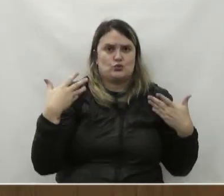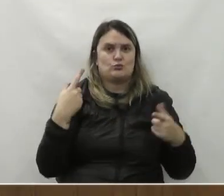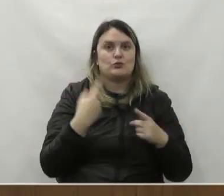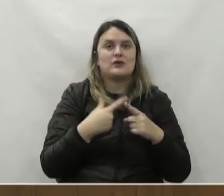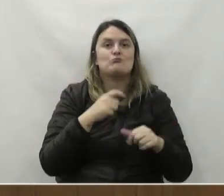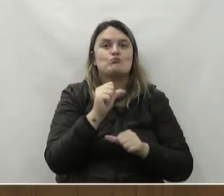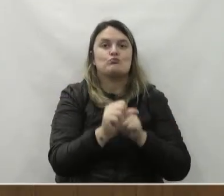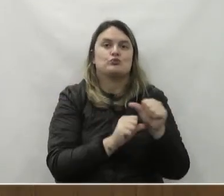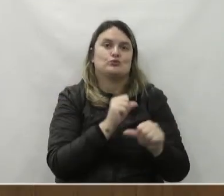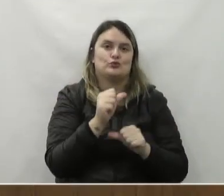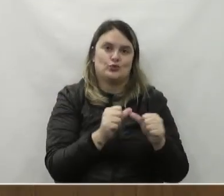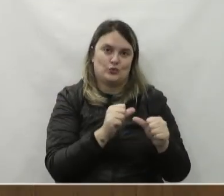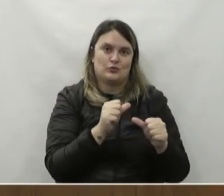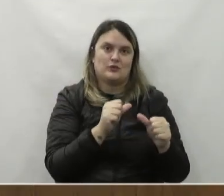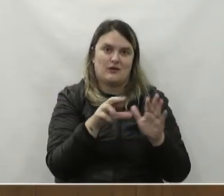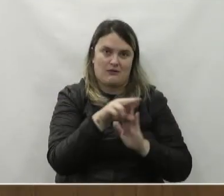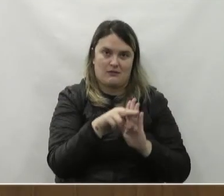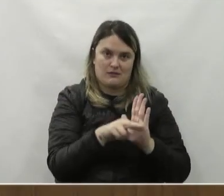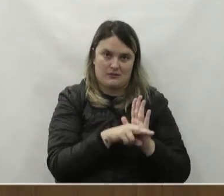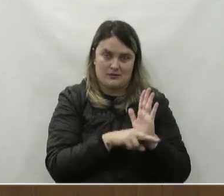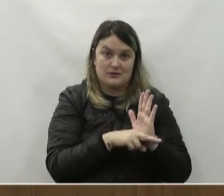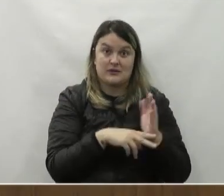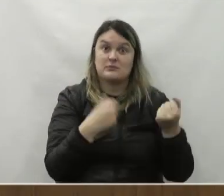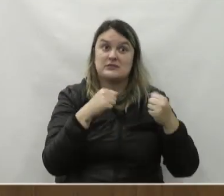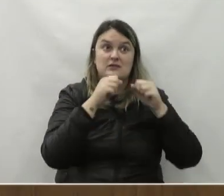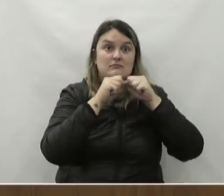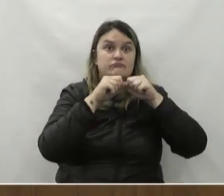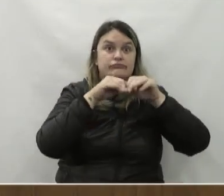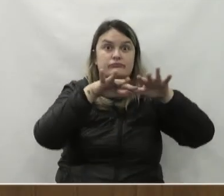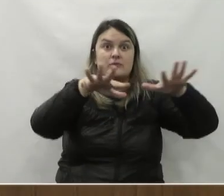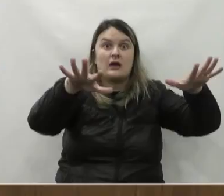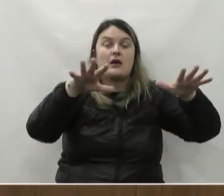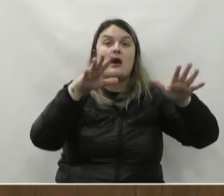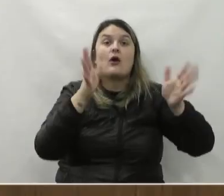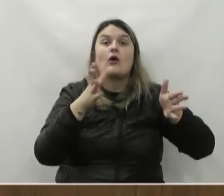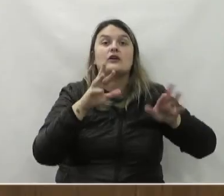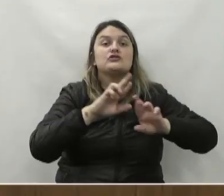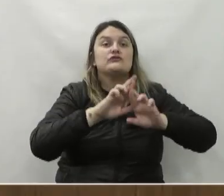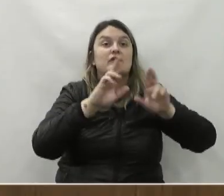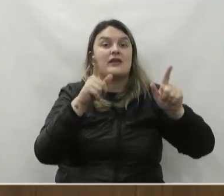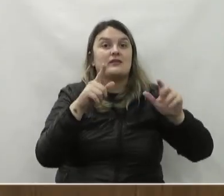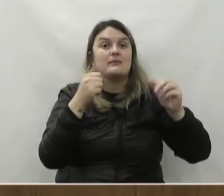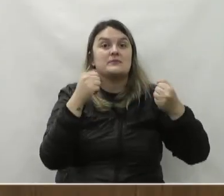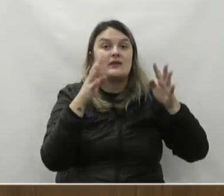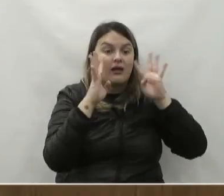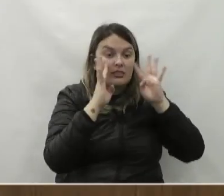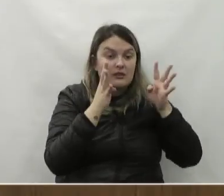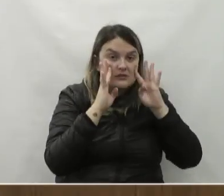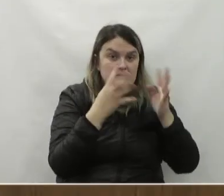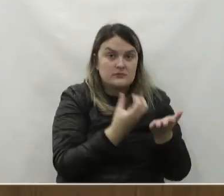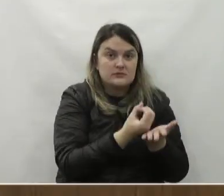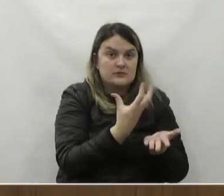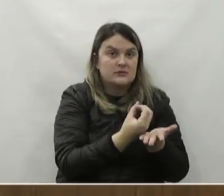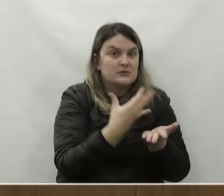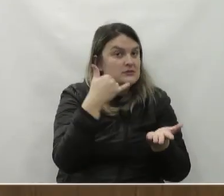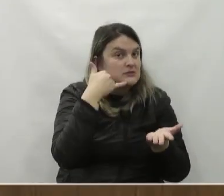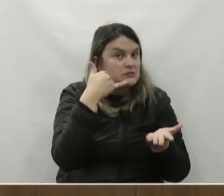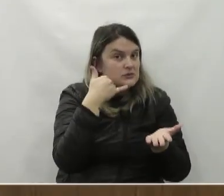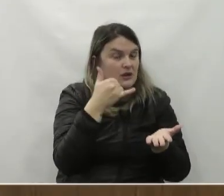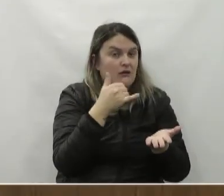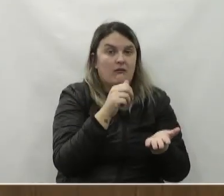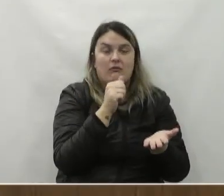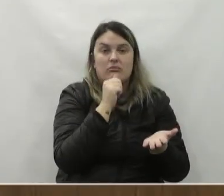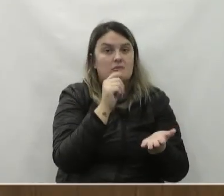deveria ser procedida de ampla divulgação aos interessados para que se adequassem ao novo sistema, o que não